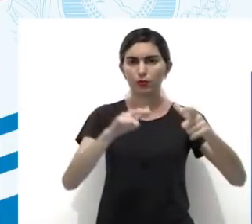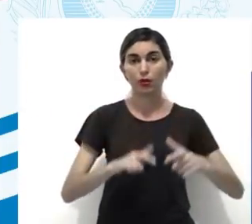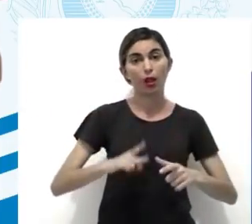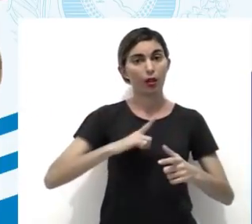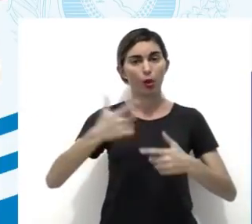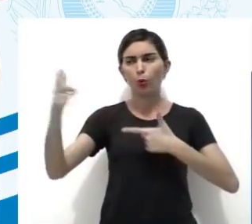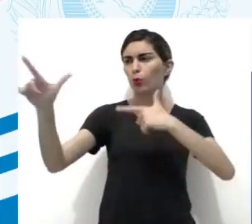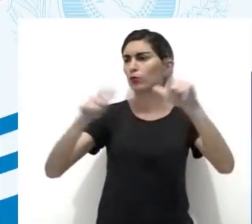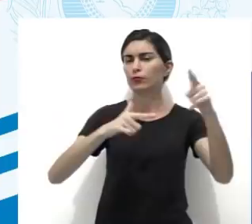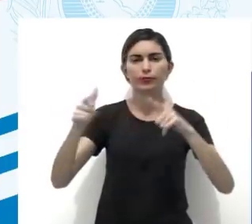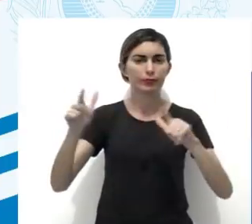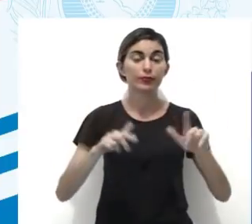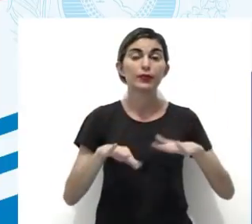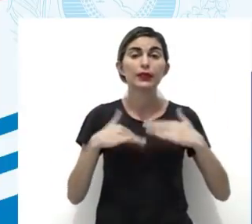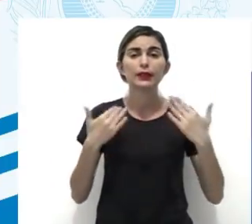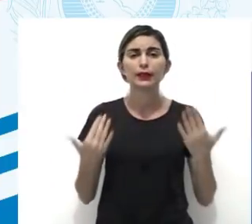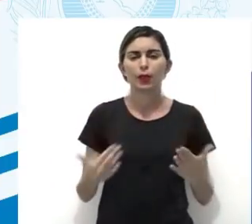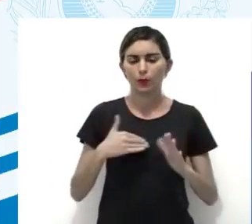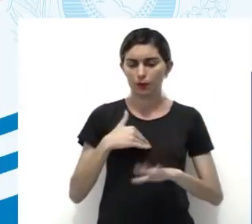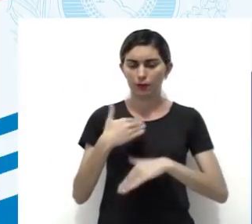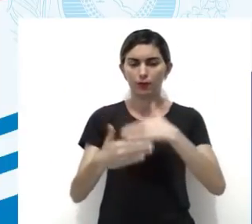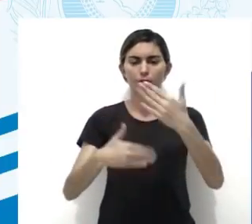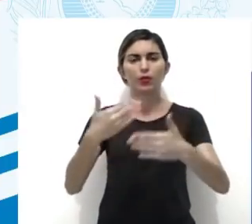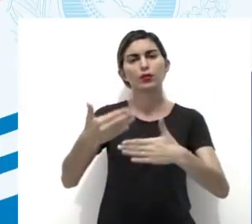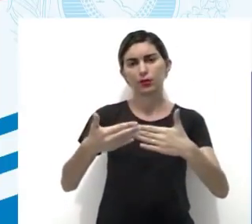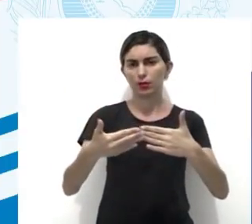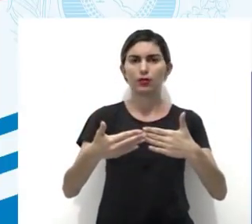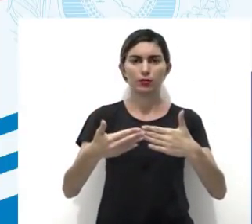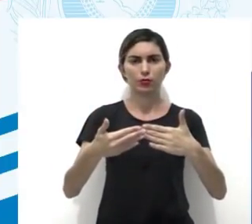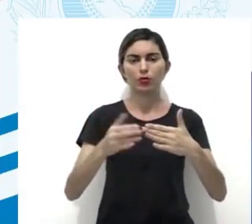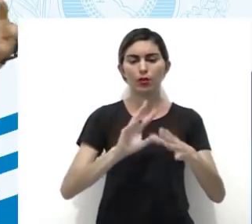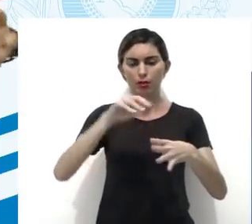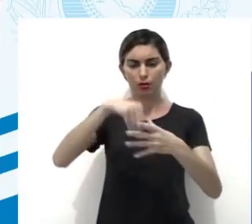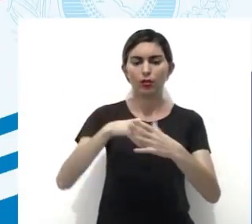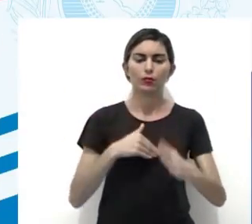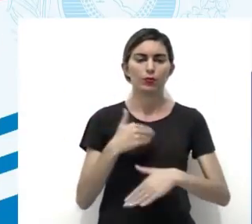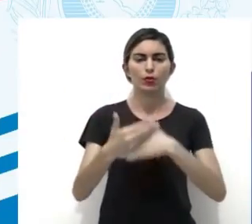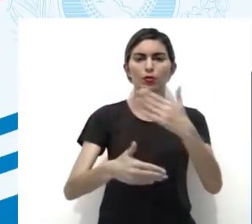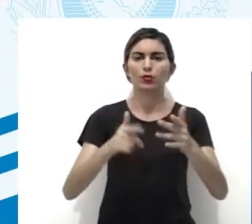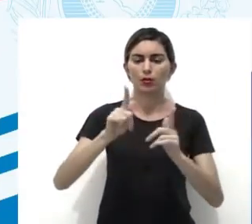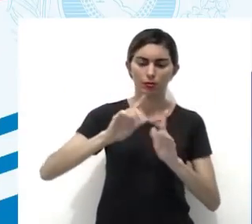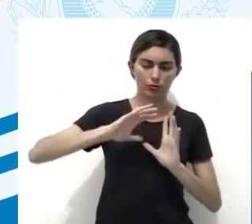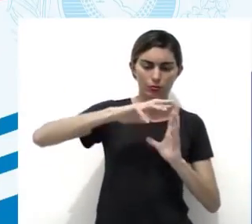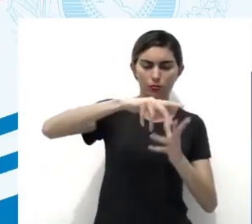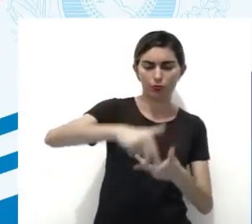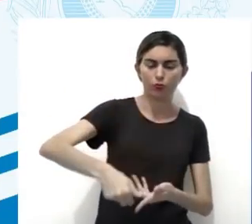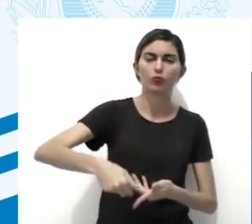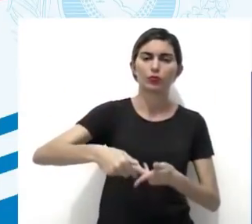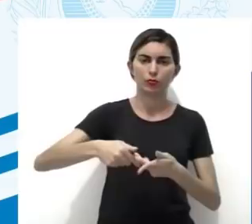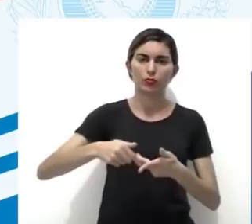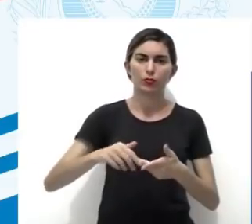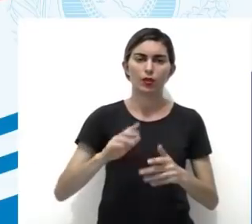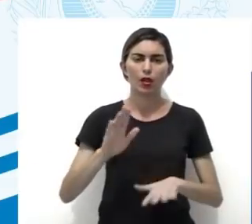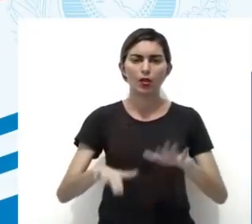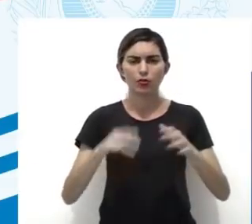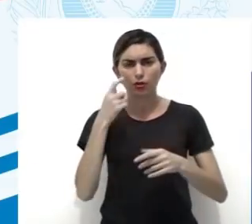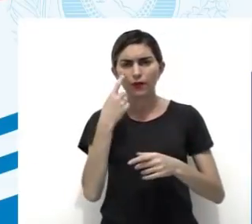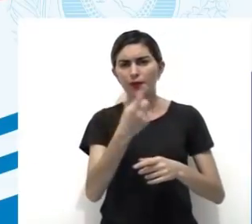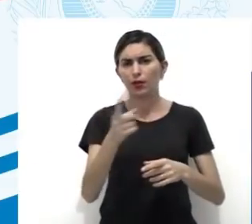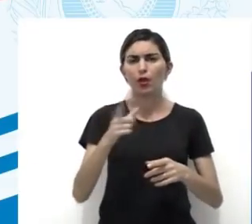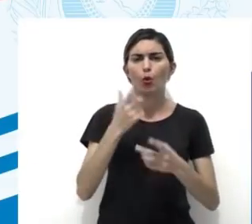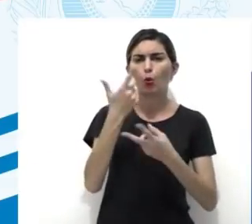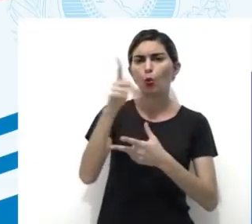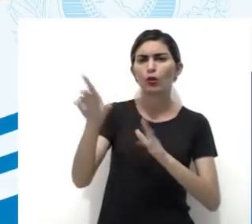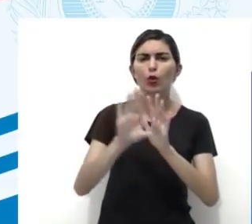outras dimensões. Então, o processo de abstração, dentro de um processo globalizado, de um mundo globalizado, a gente vai ter uma